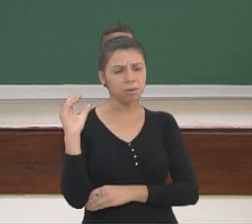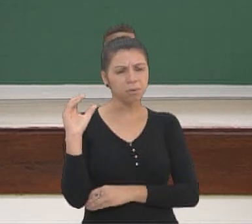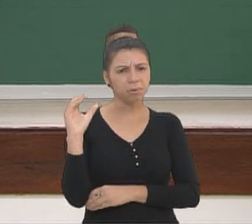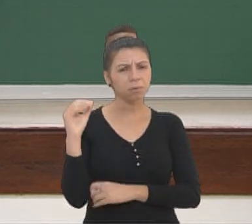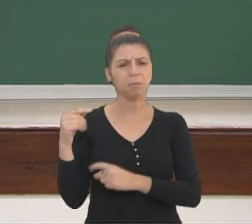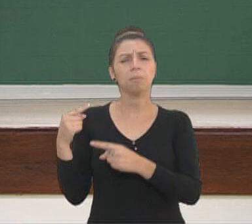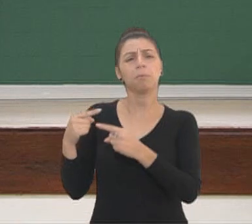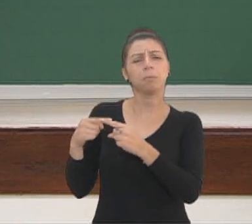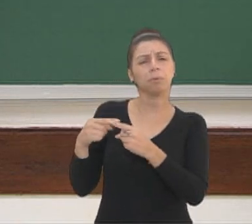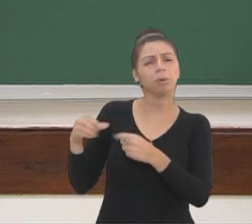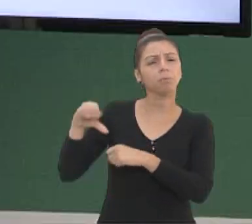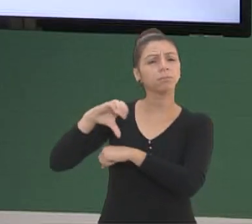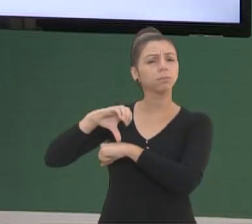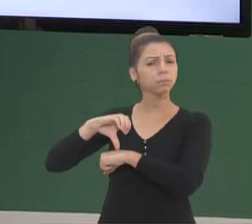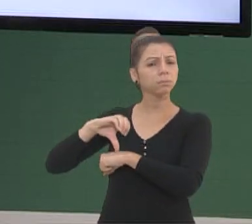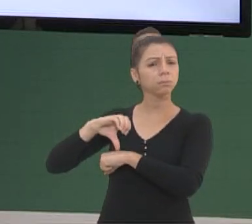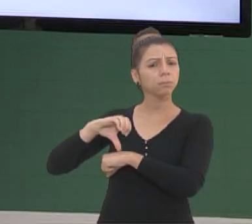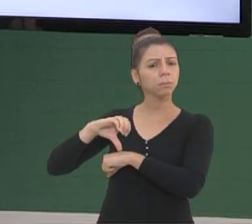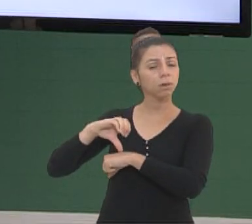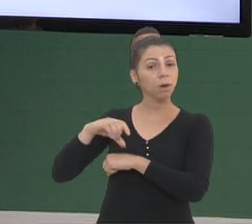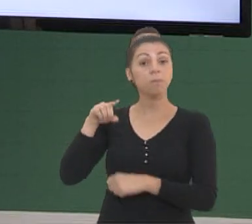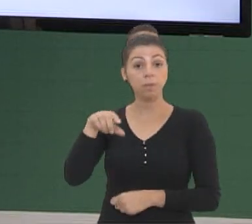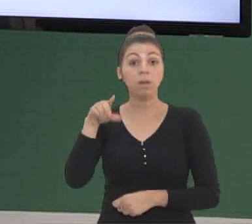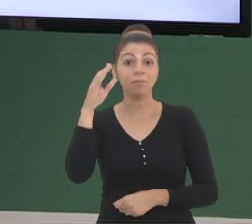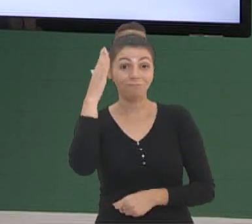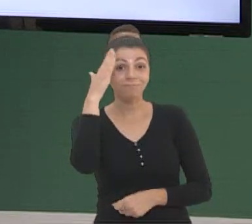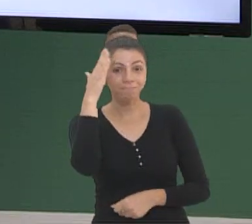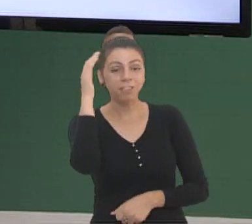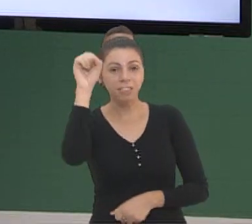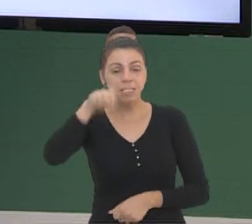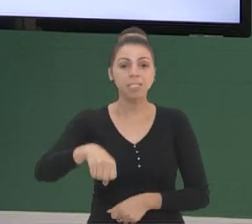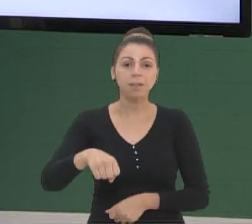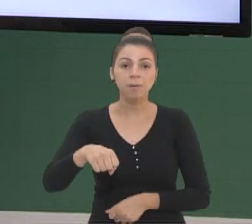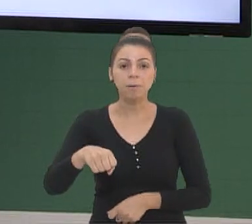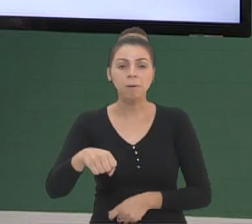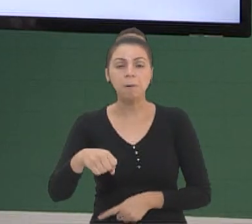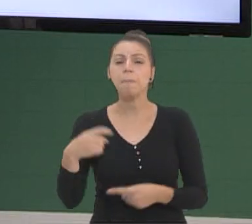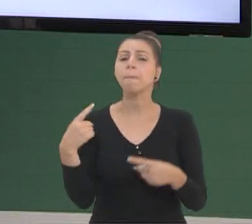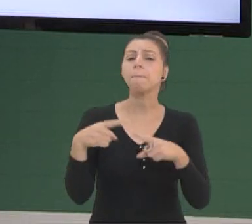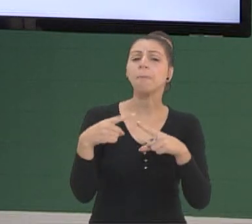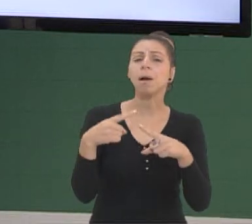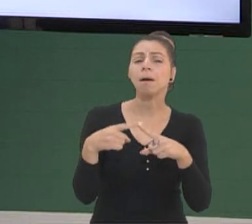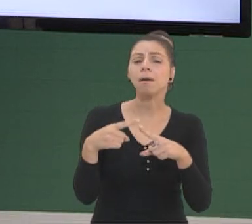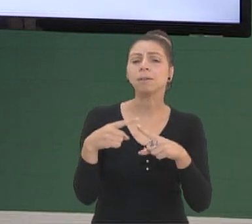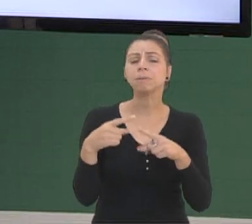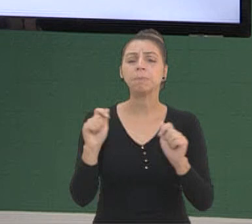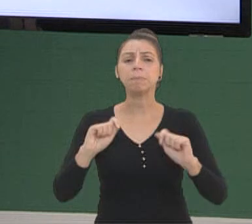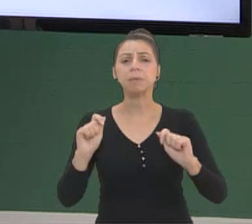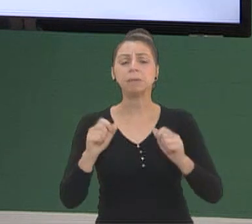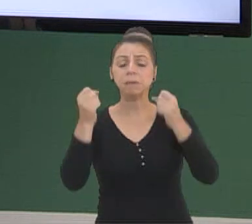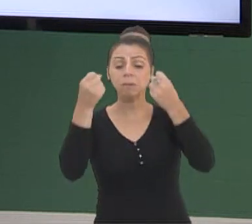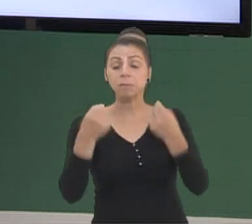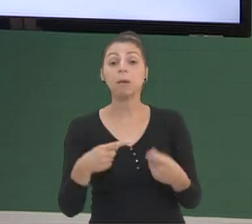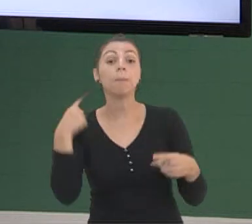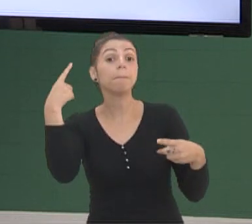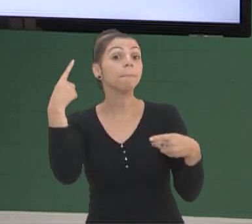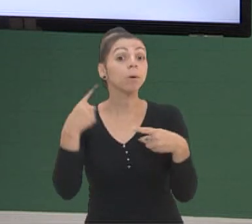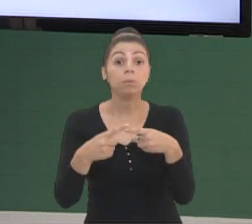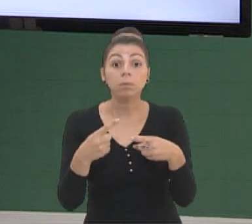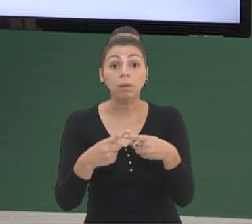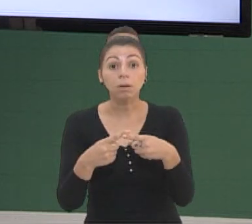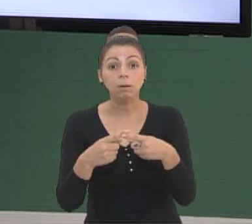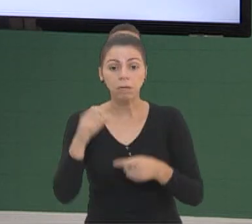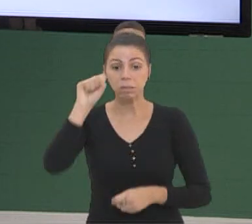quê? Eu acho que você já sabe que sim. Agora a questão é razões, não é? Então vamos explicar isso aí?